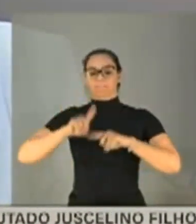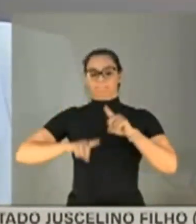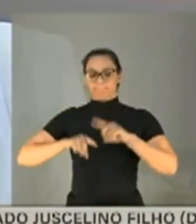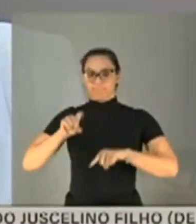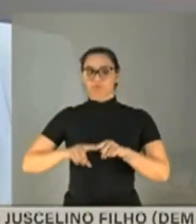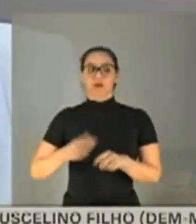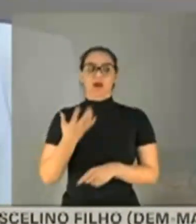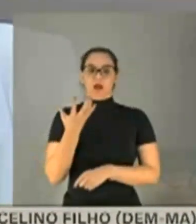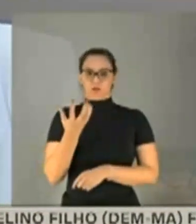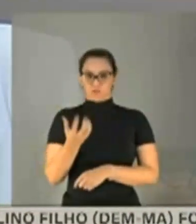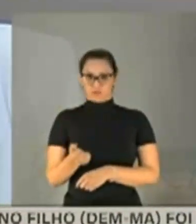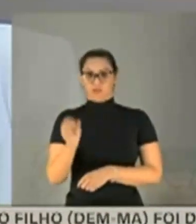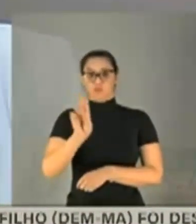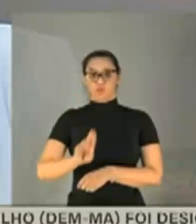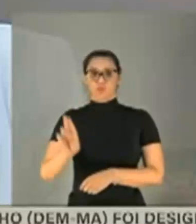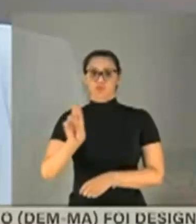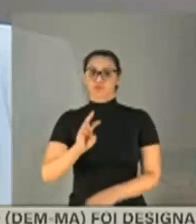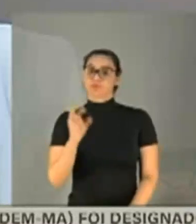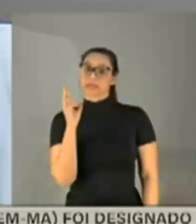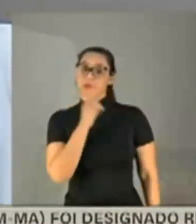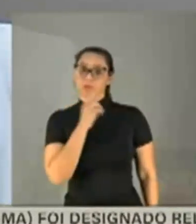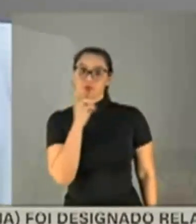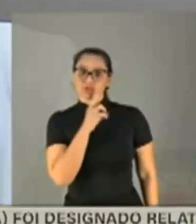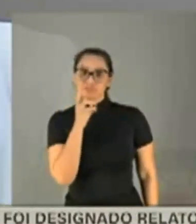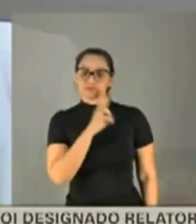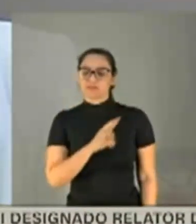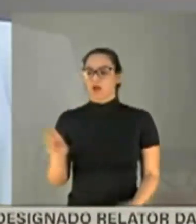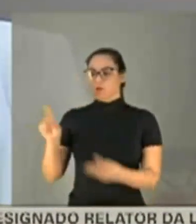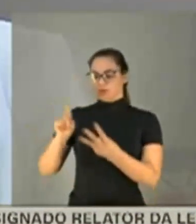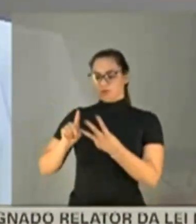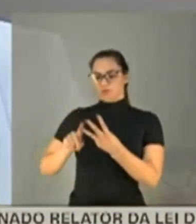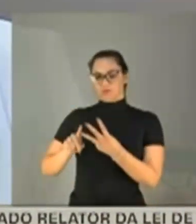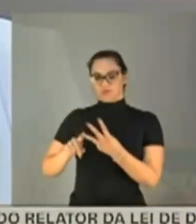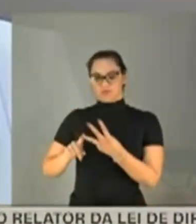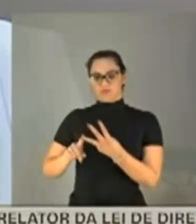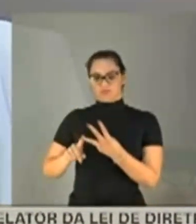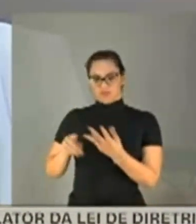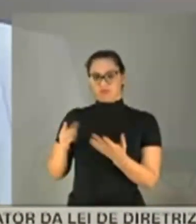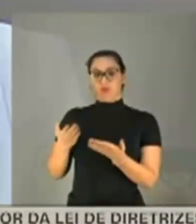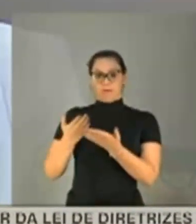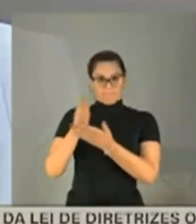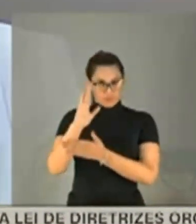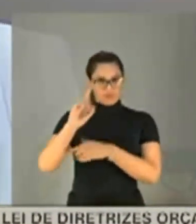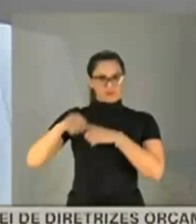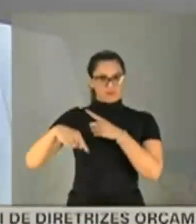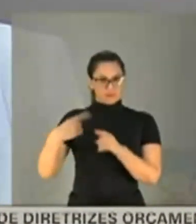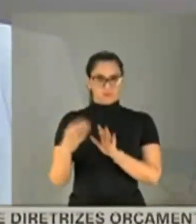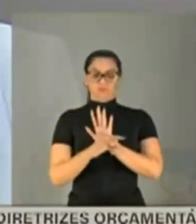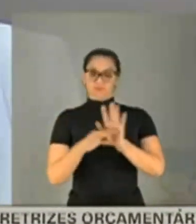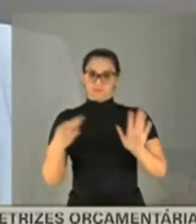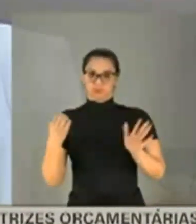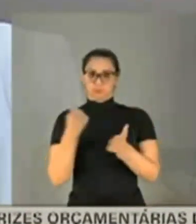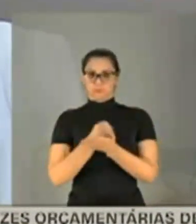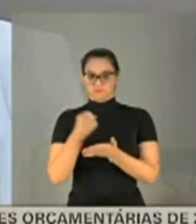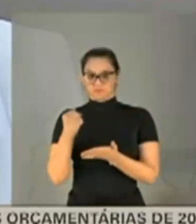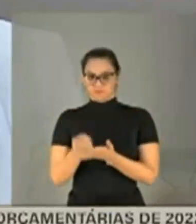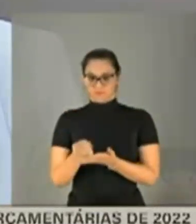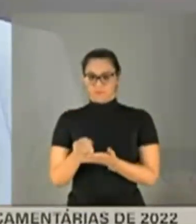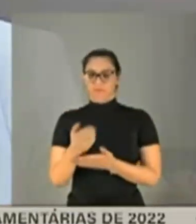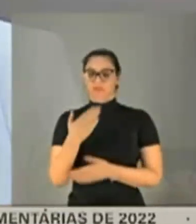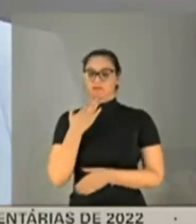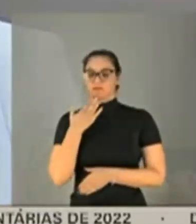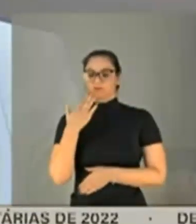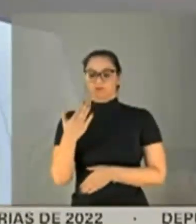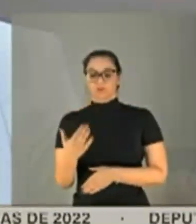uma autorização de uso emergencial e uma terceira via que foi aprovada após a assinatura do contrato, que é um